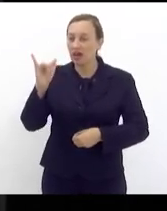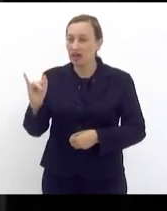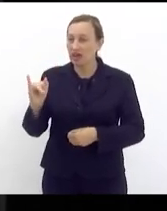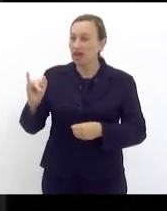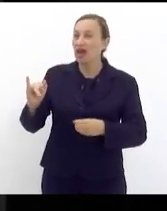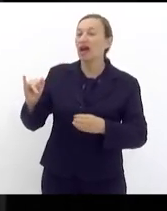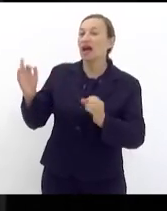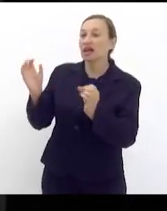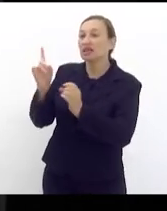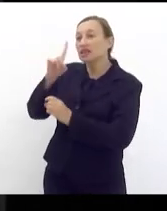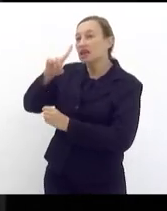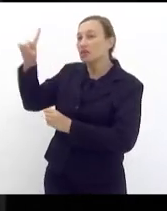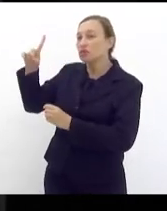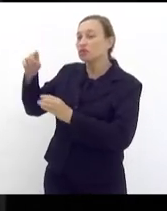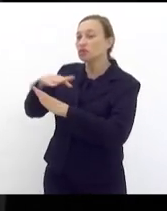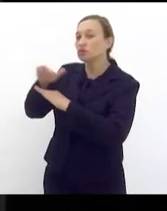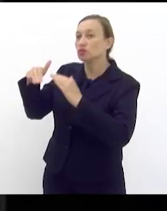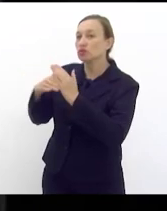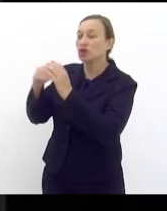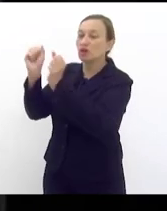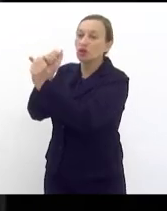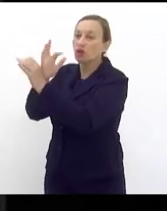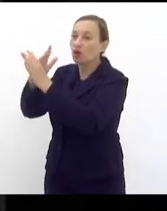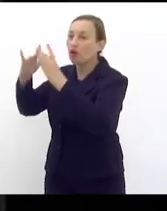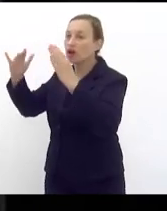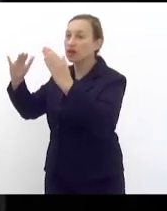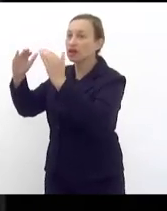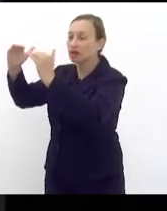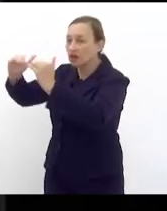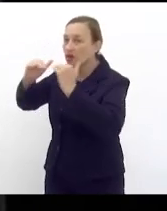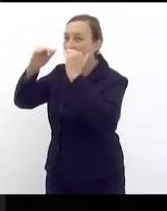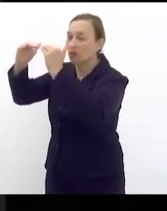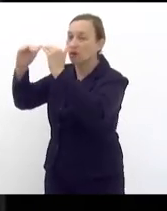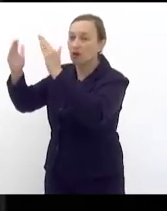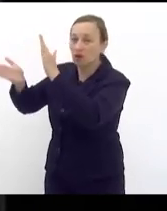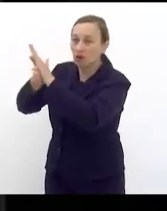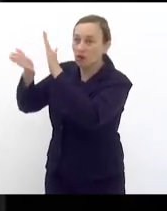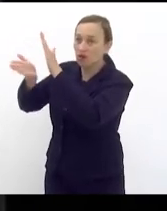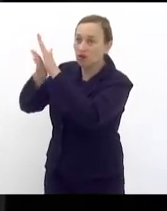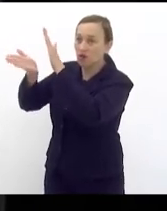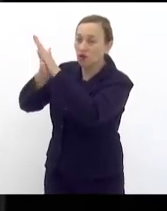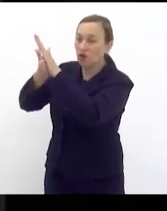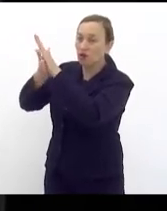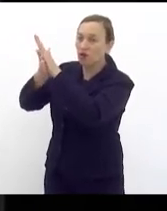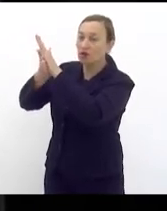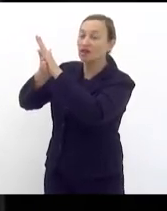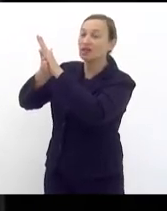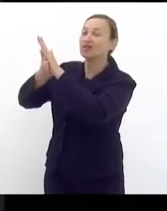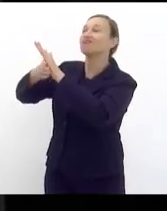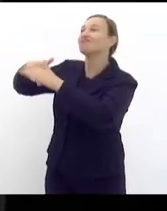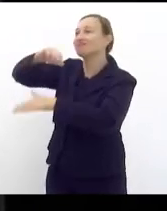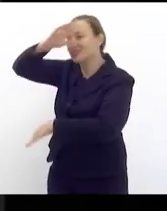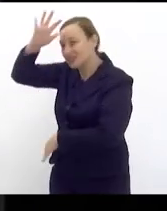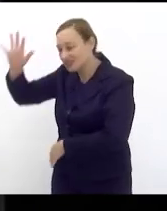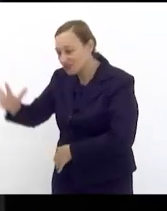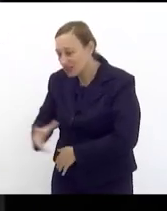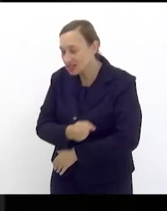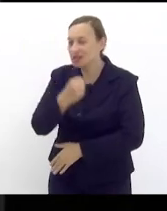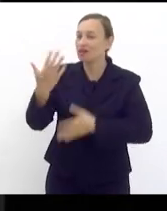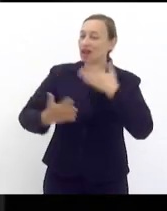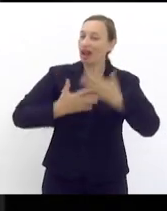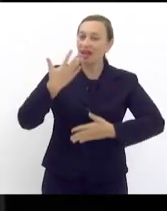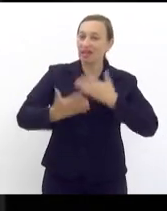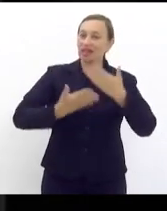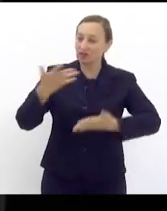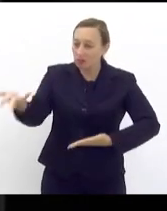glória, toda a honra, todo louvor e toda adoração. Mas a nós, a alegria de poder compartilhar